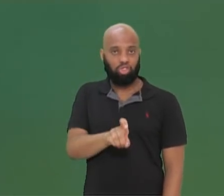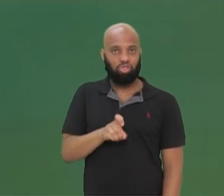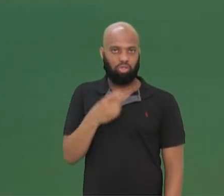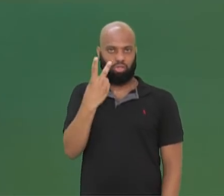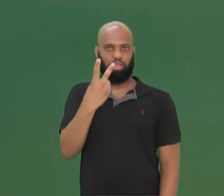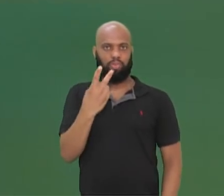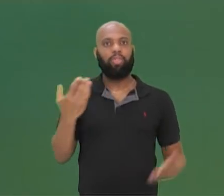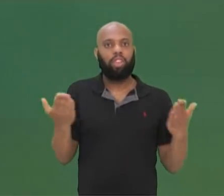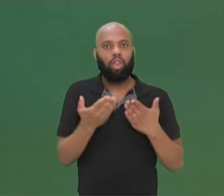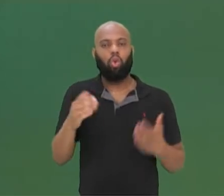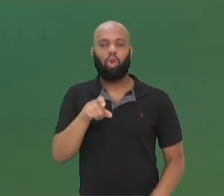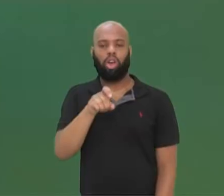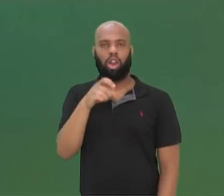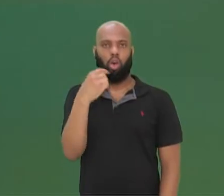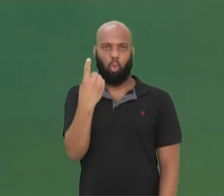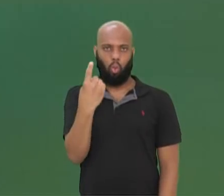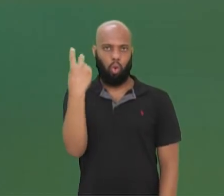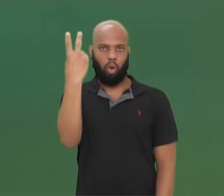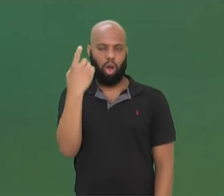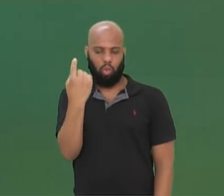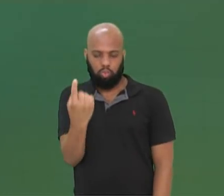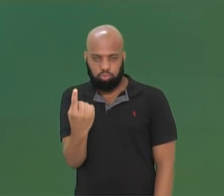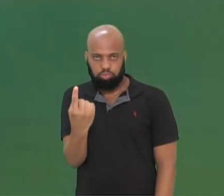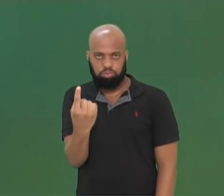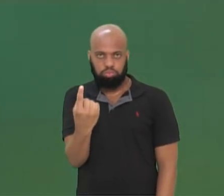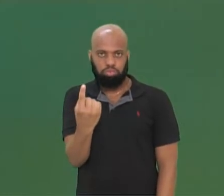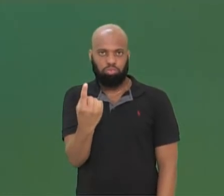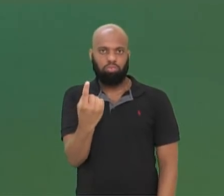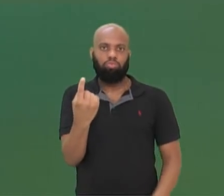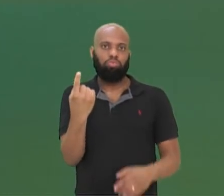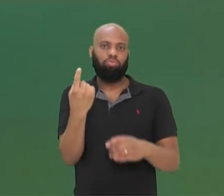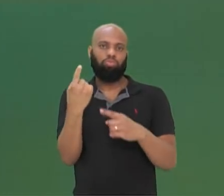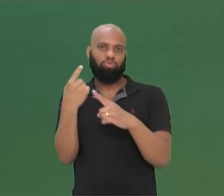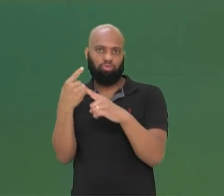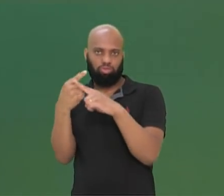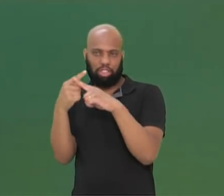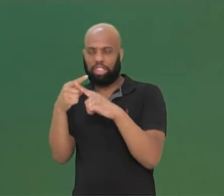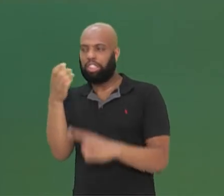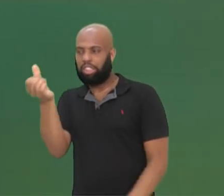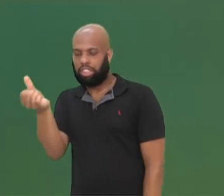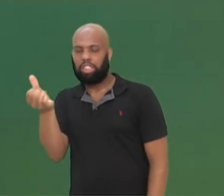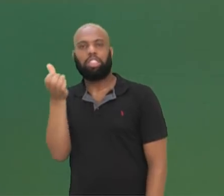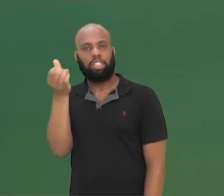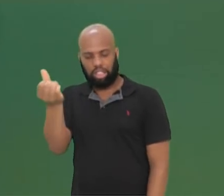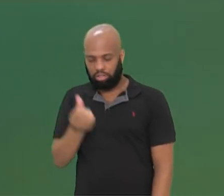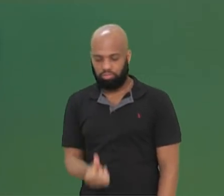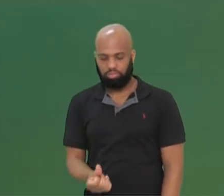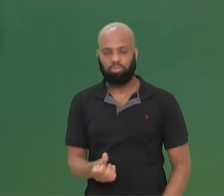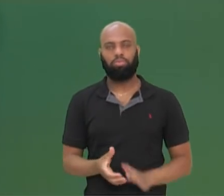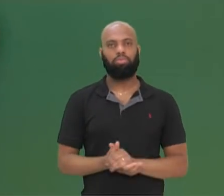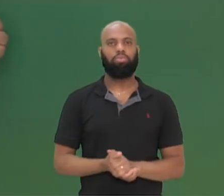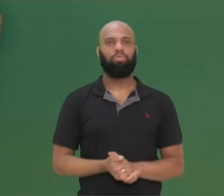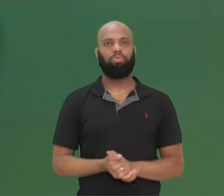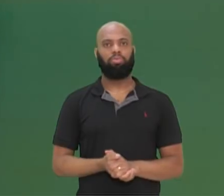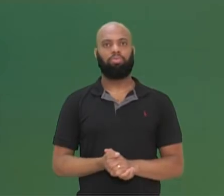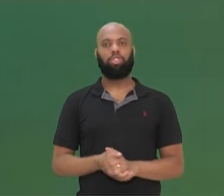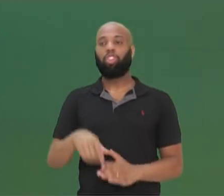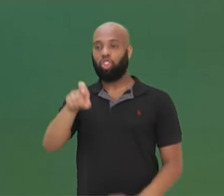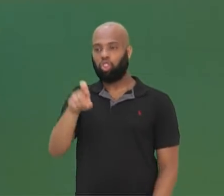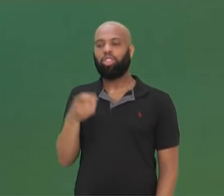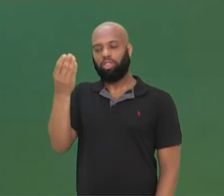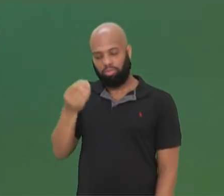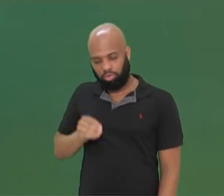Aí 1 ao quadrado é 1. Então 3 vezes 2 é 6, vezes 1 é 6 mesmo. Mais 6 e repete o